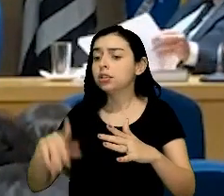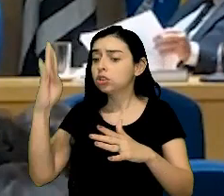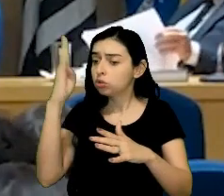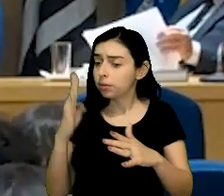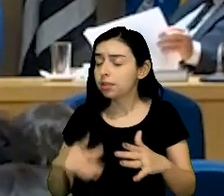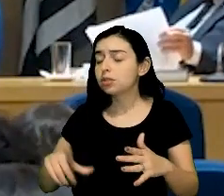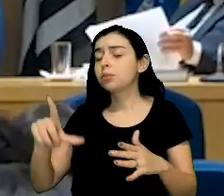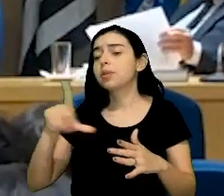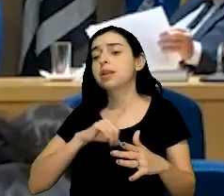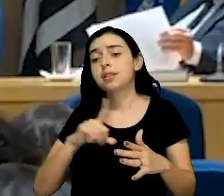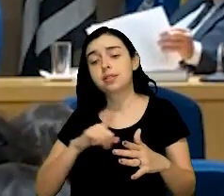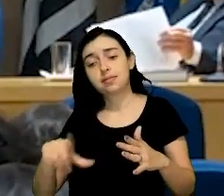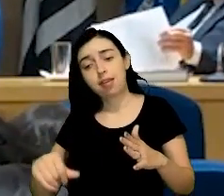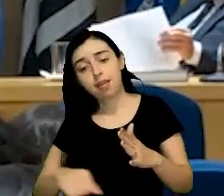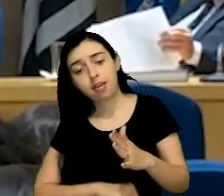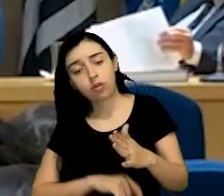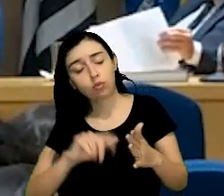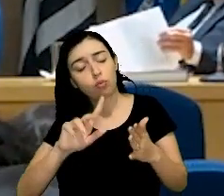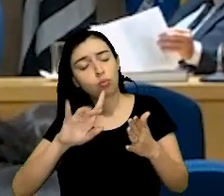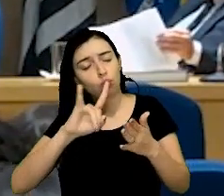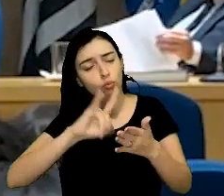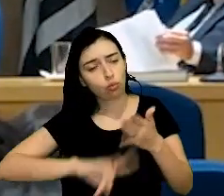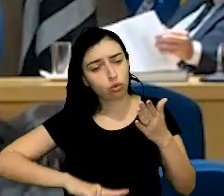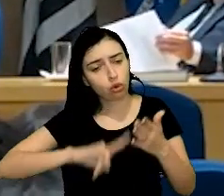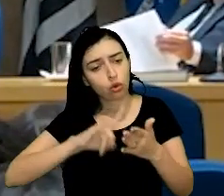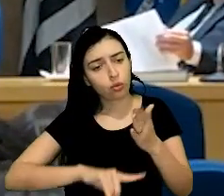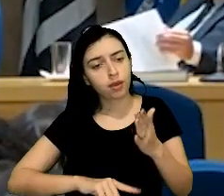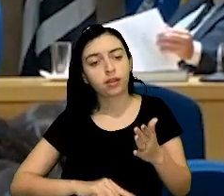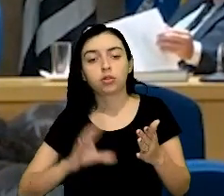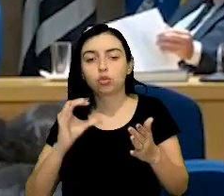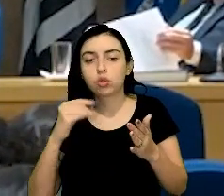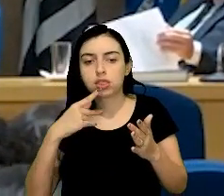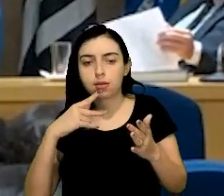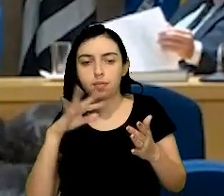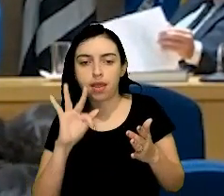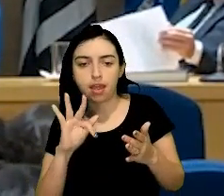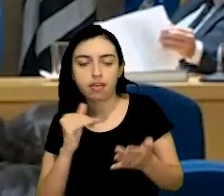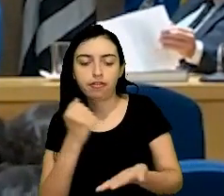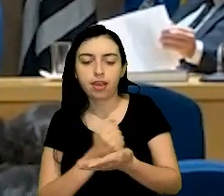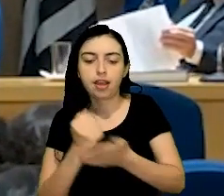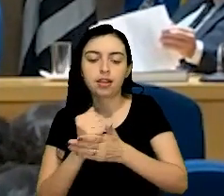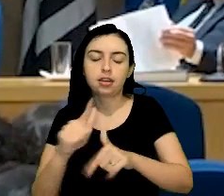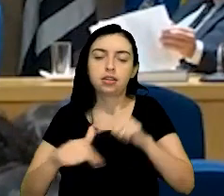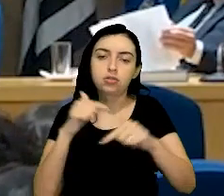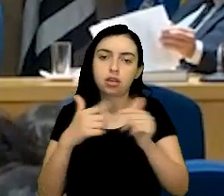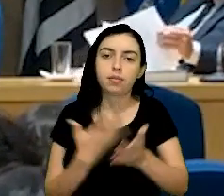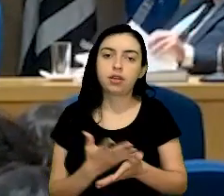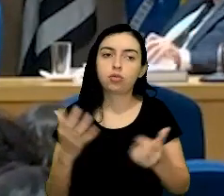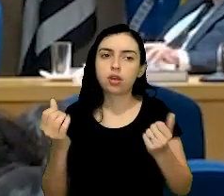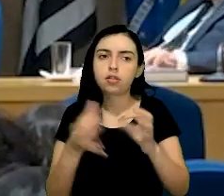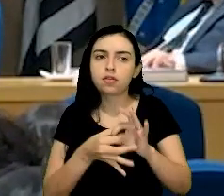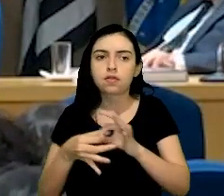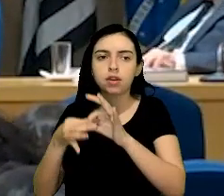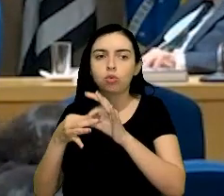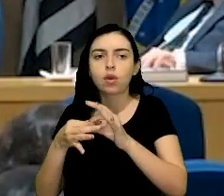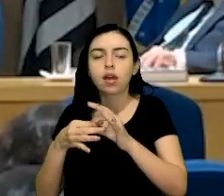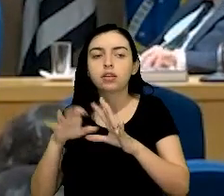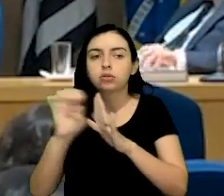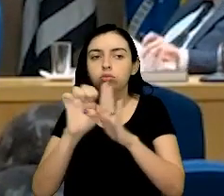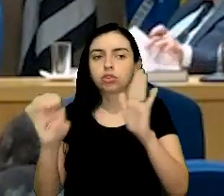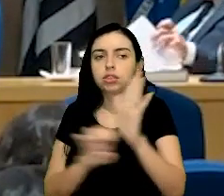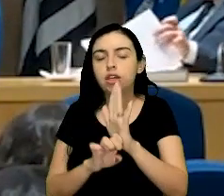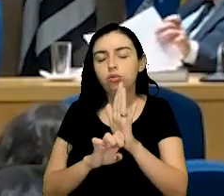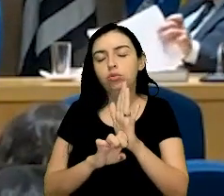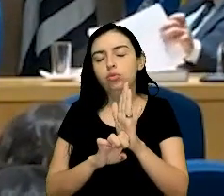de trabalho. Mesmo o solicitante de refúgio, que é vinculado ao Estatuto do Refugiado,